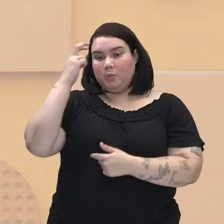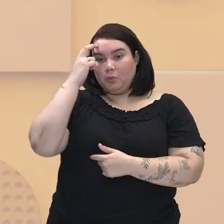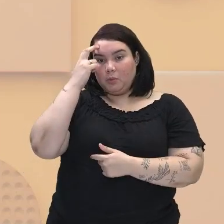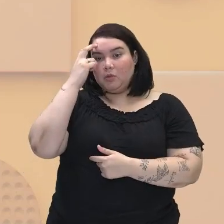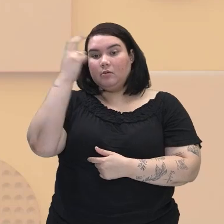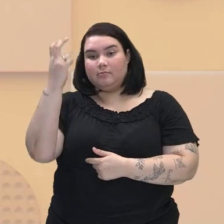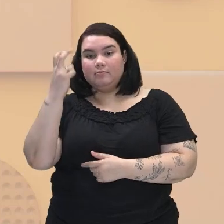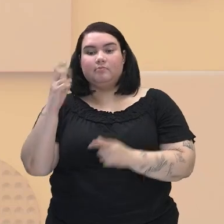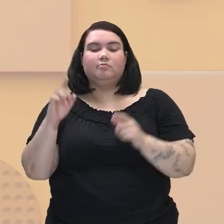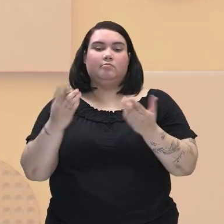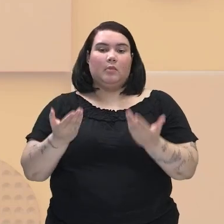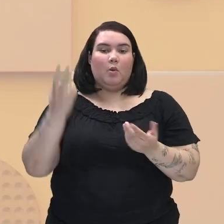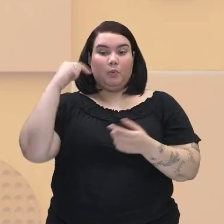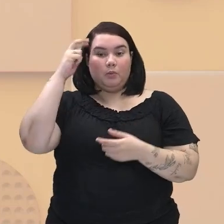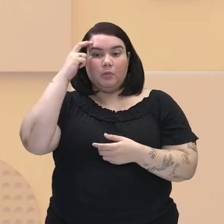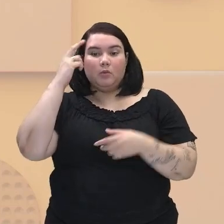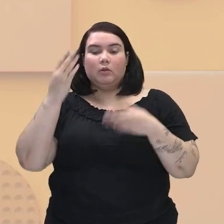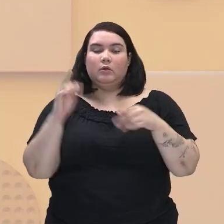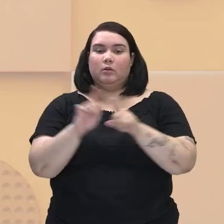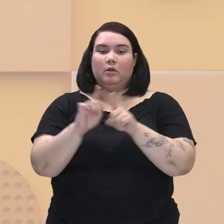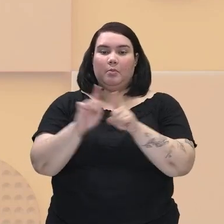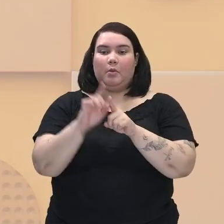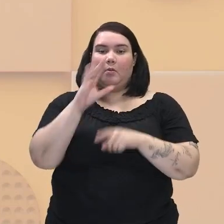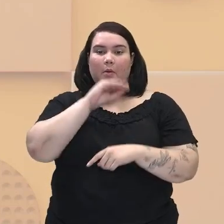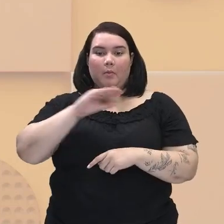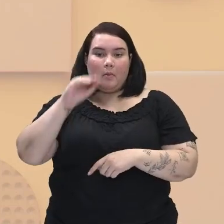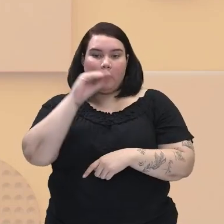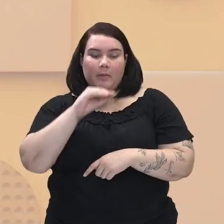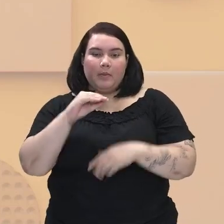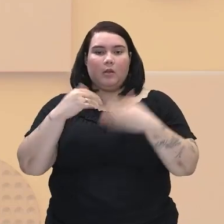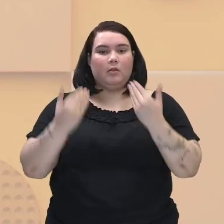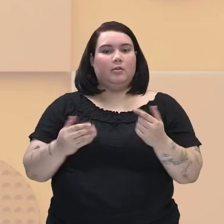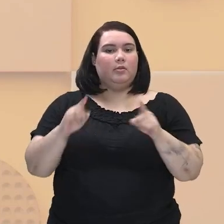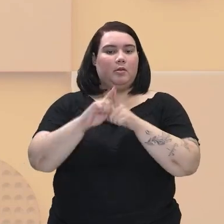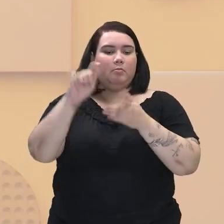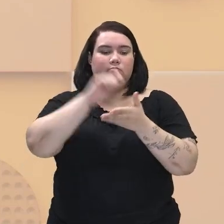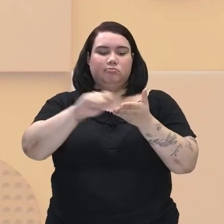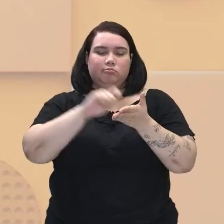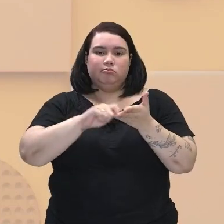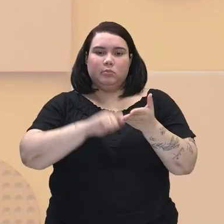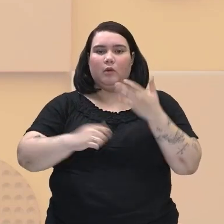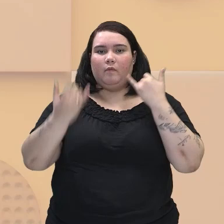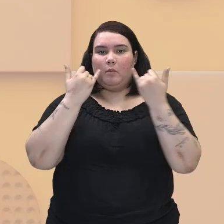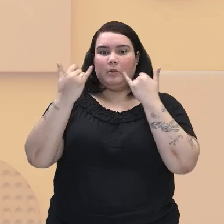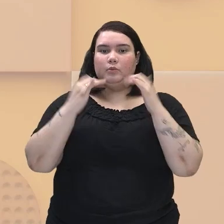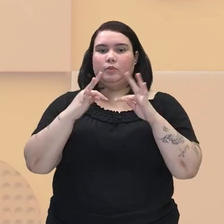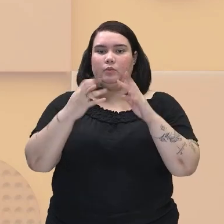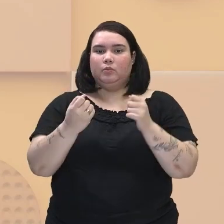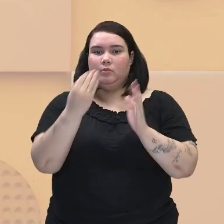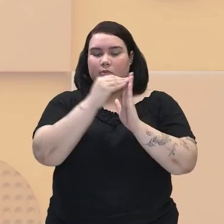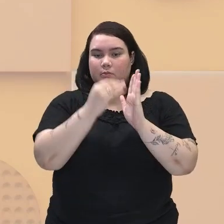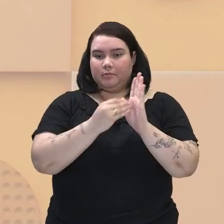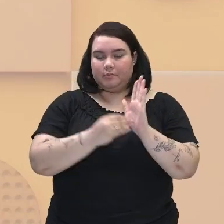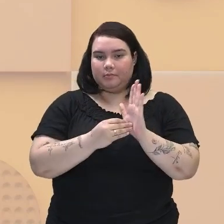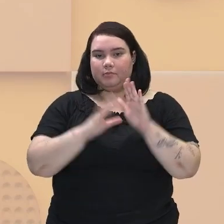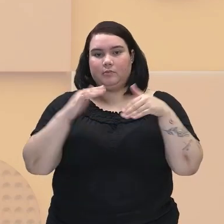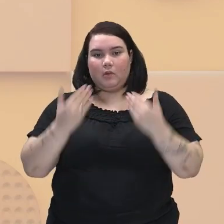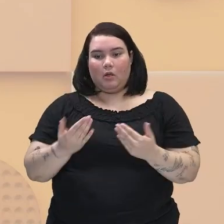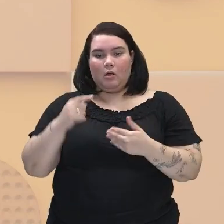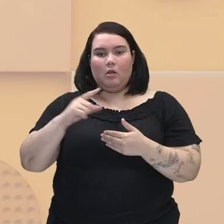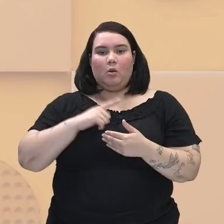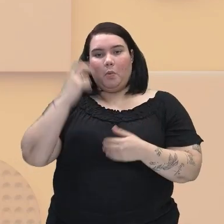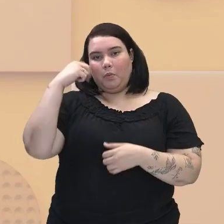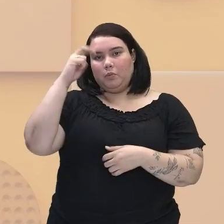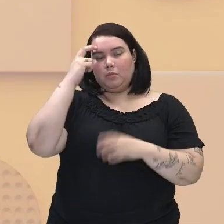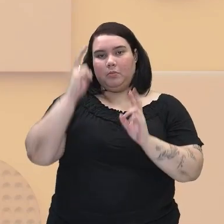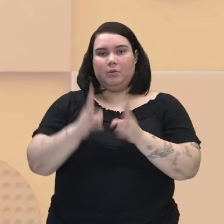através da fala, né, da questão da oralidade, ou mesmo também através de escritos, de registros escritos. Então, dessa forma, a cultura se